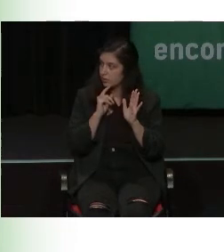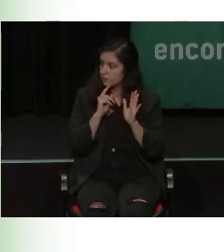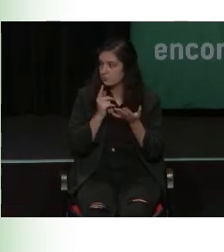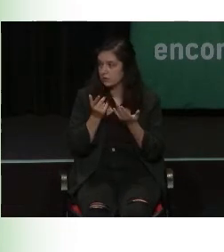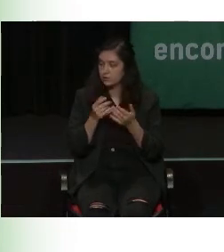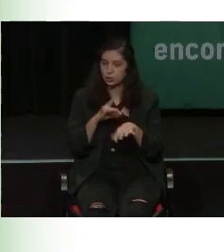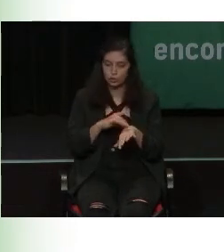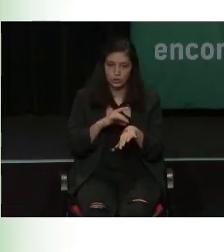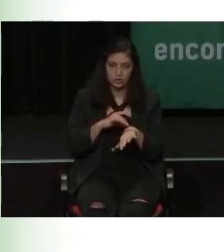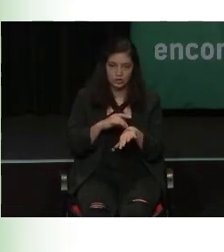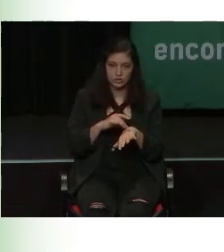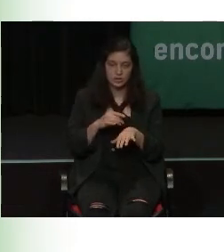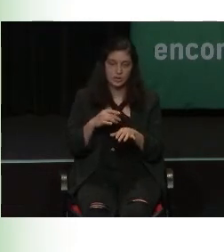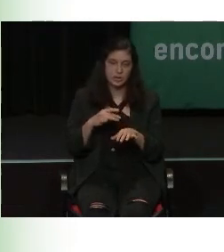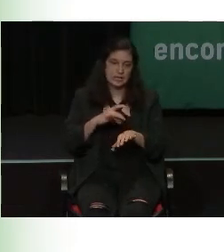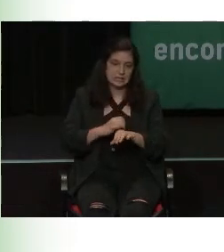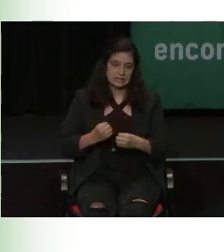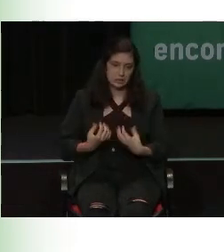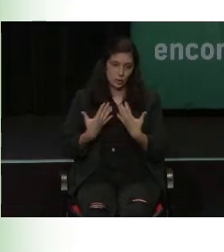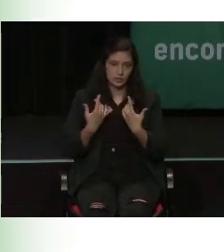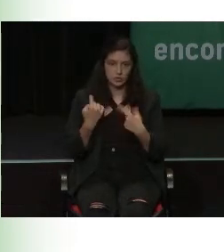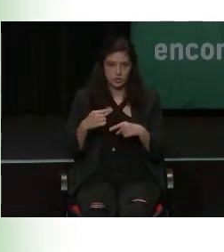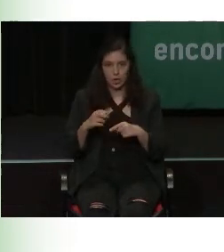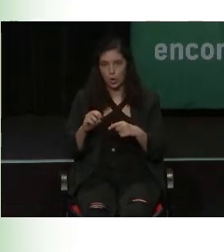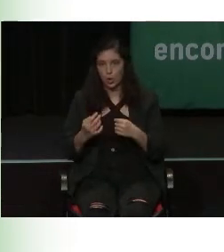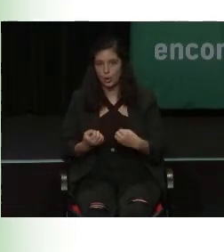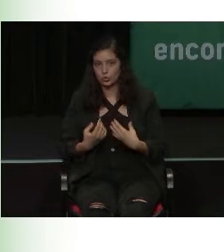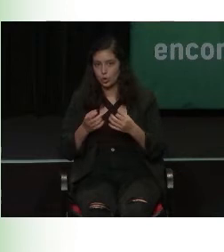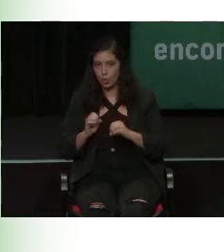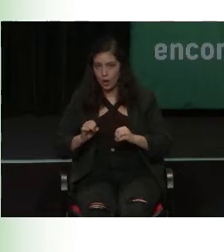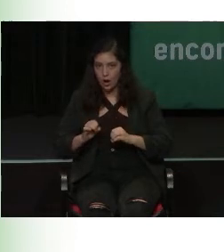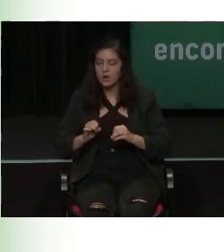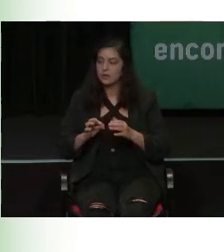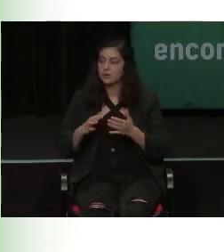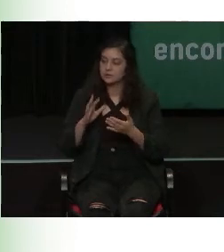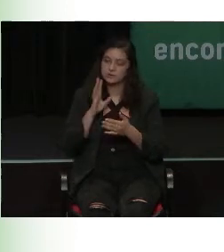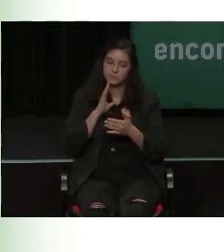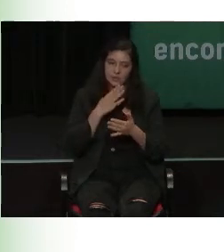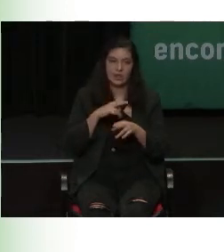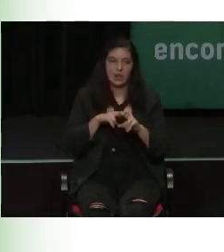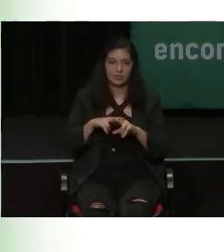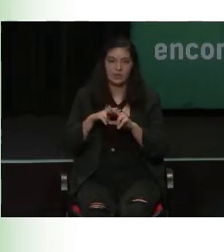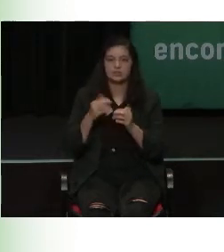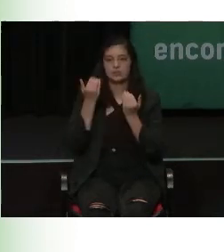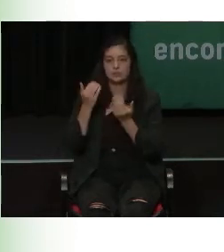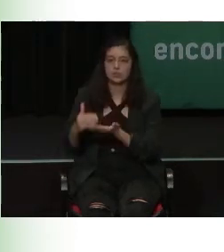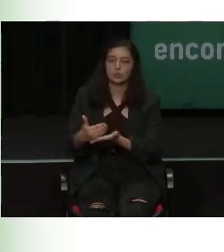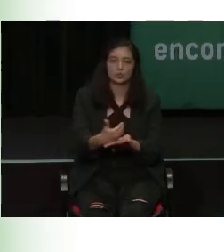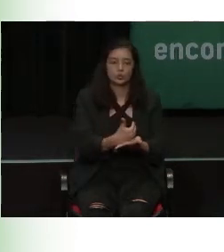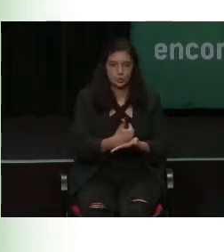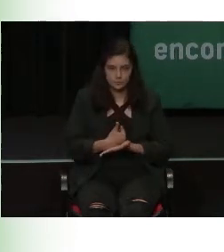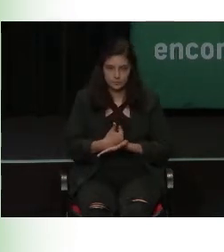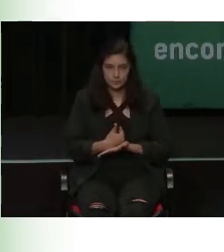pacientes sintomáticos ou assintomáticos a partir da análise de dados recolhidos, dados biométricos, portanto, dados